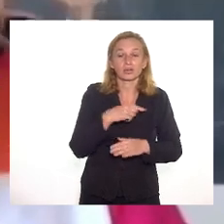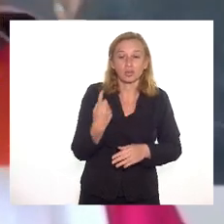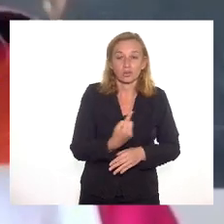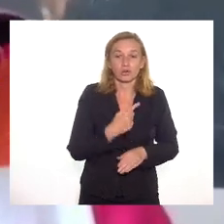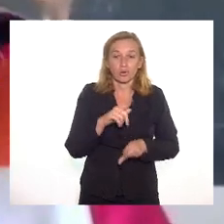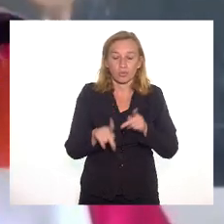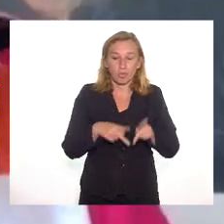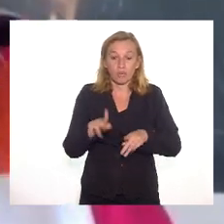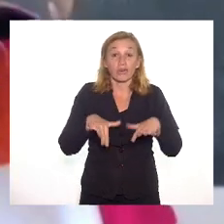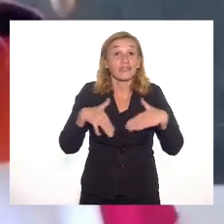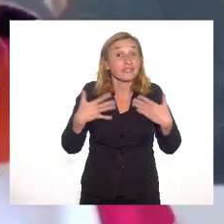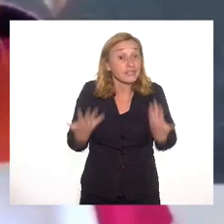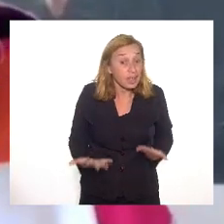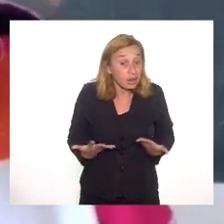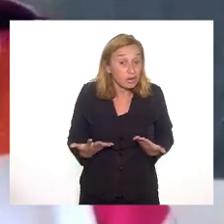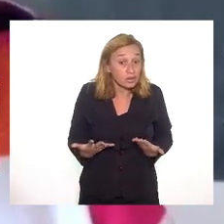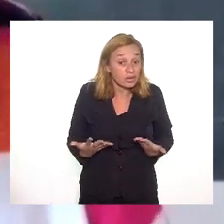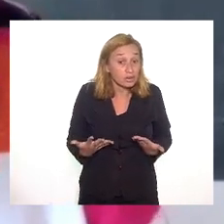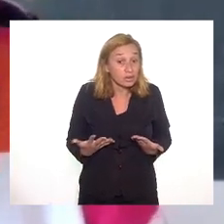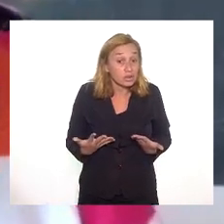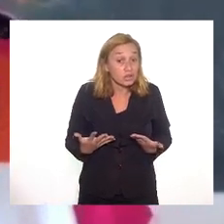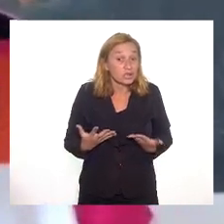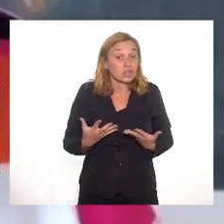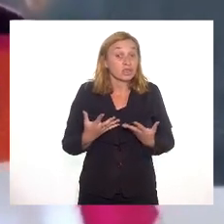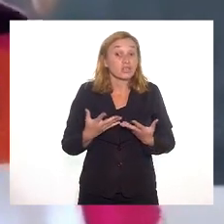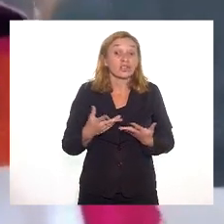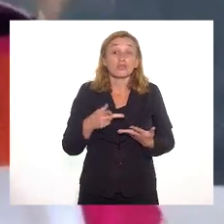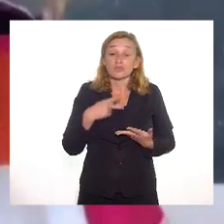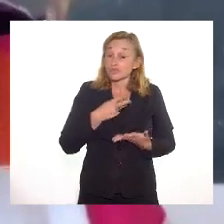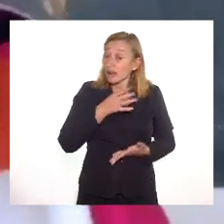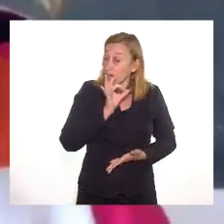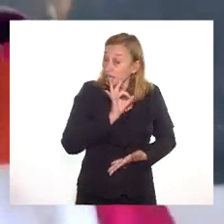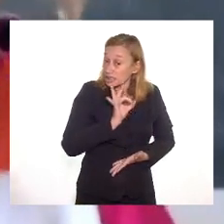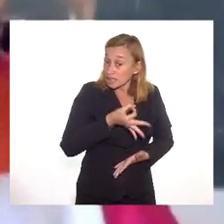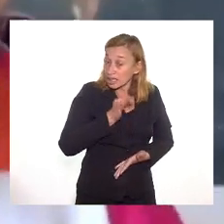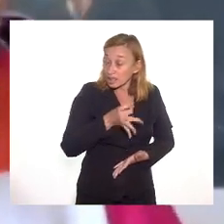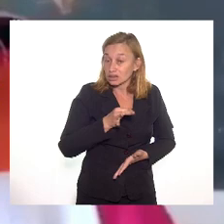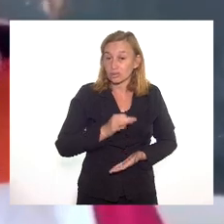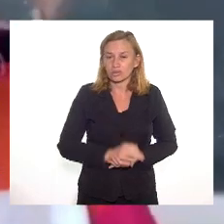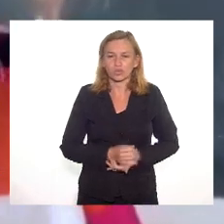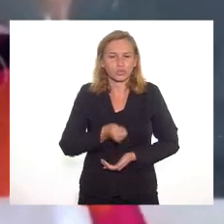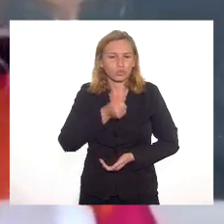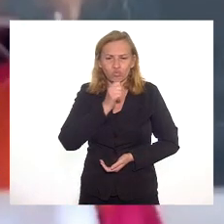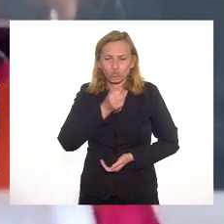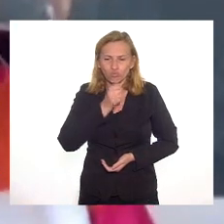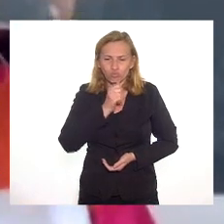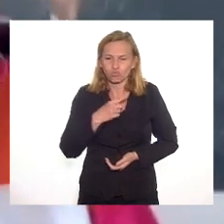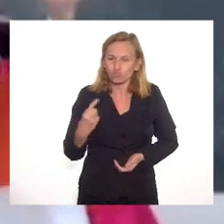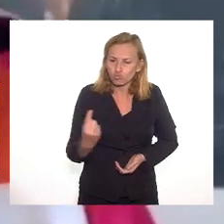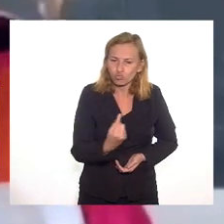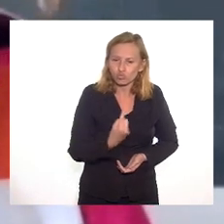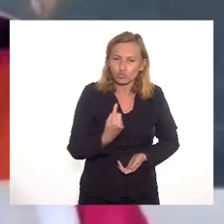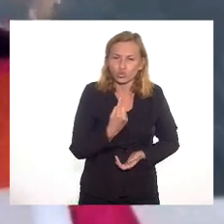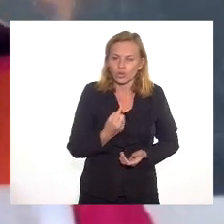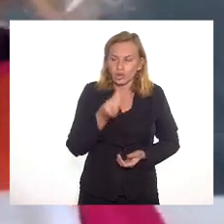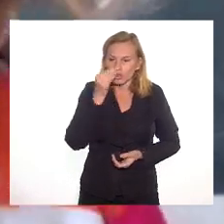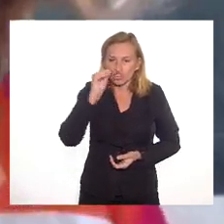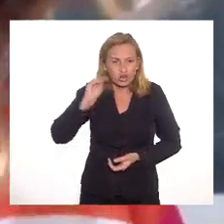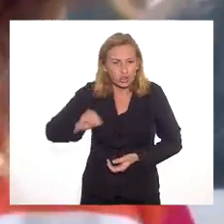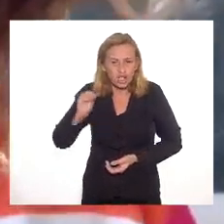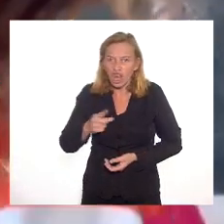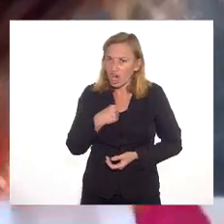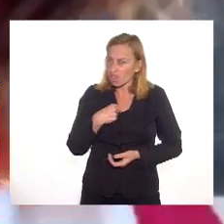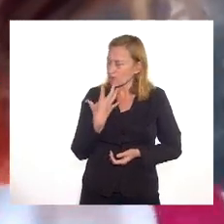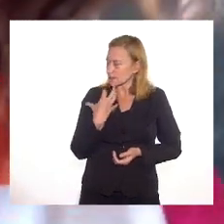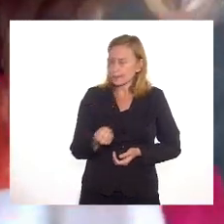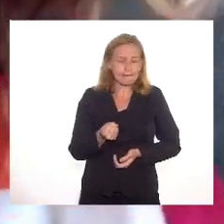população. Então, aqui acho que quero deixar bem escurecido que nenhum dos nossos deve ser criminalizado e que não vou